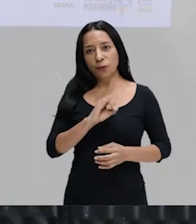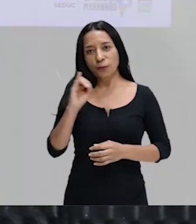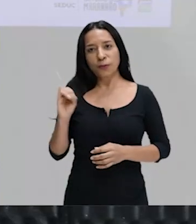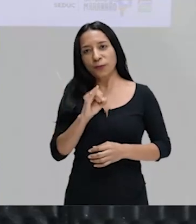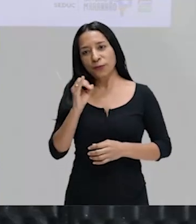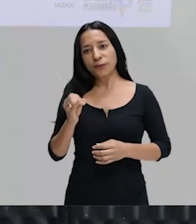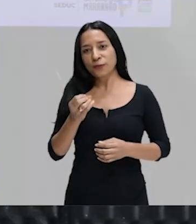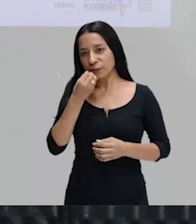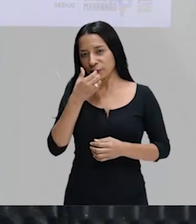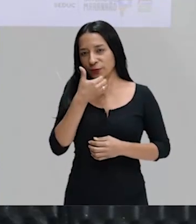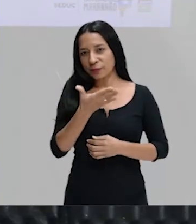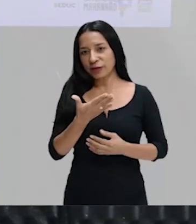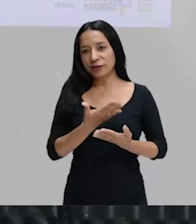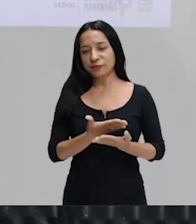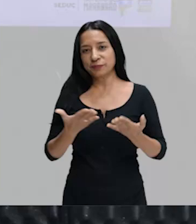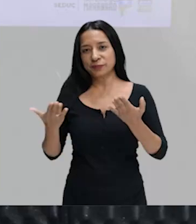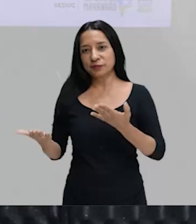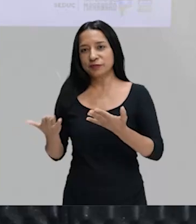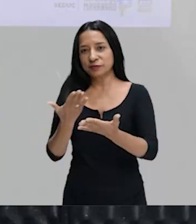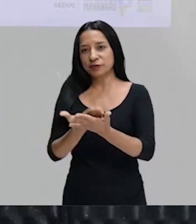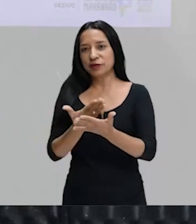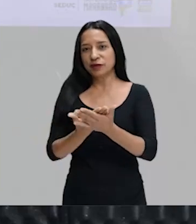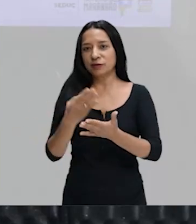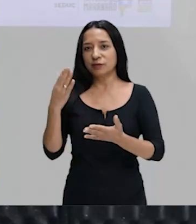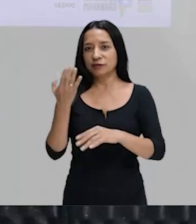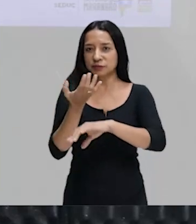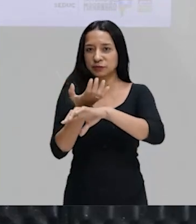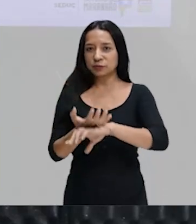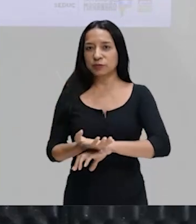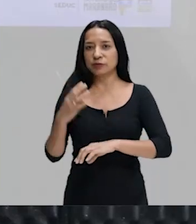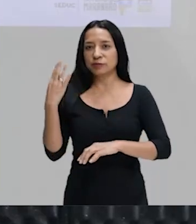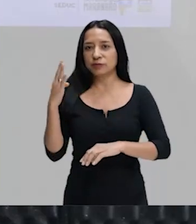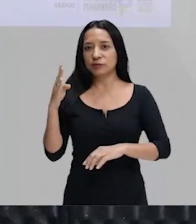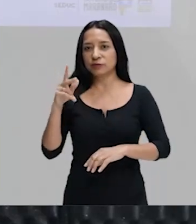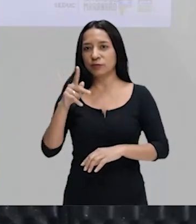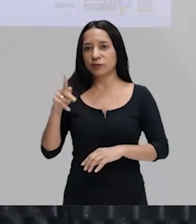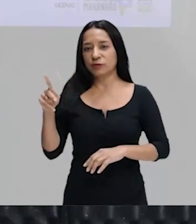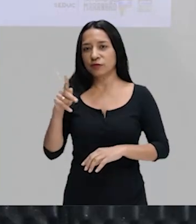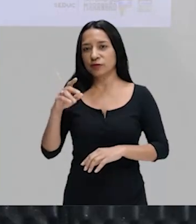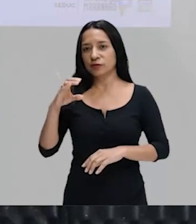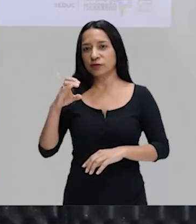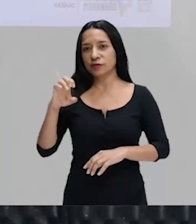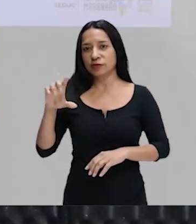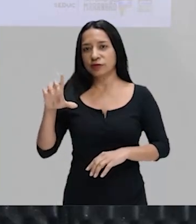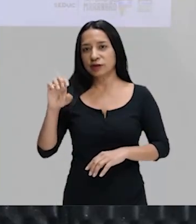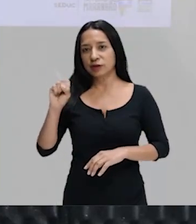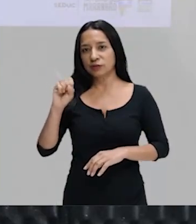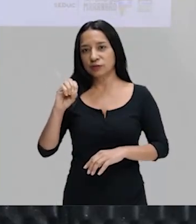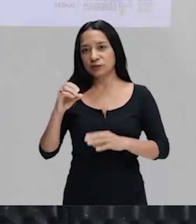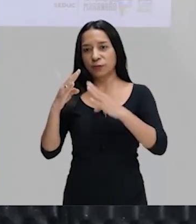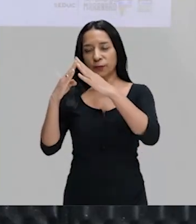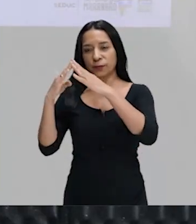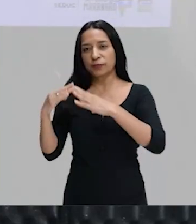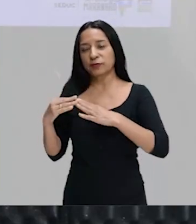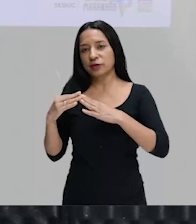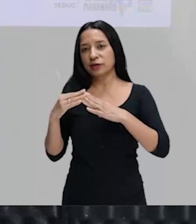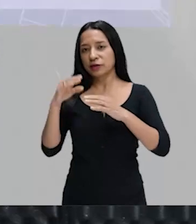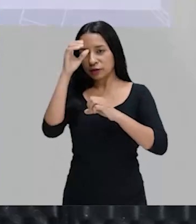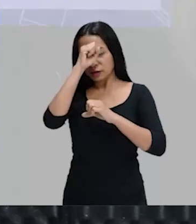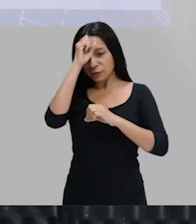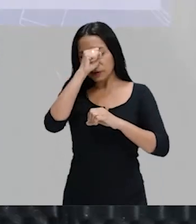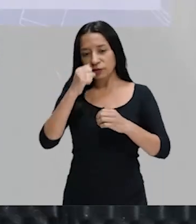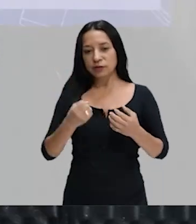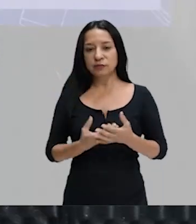pessoal, tudo bem com vocês? Sejam bem-vindos a mais uma aula de biologia. Eu sou o professor Celso Ramos. Aqui no Fica em Casa Aprendendo, nós vamos